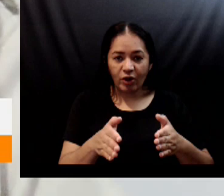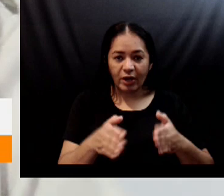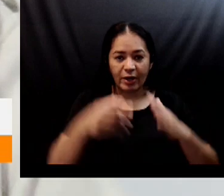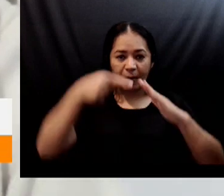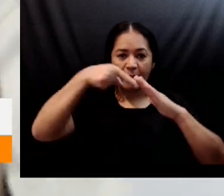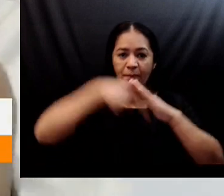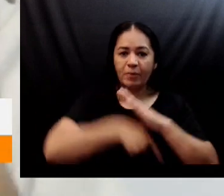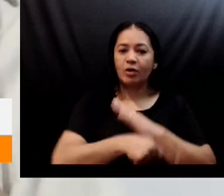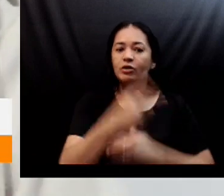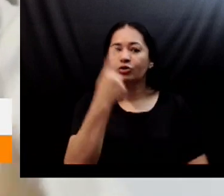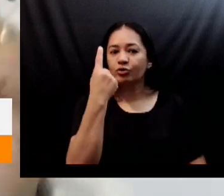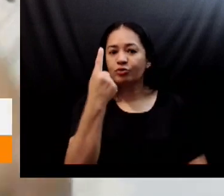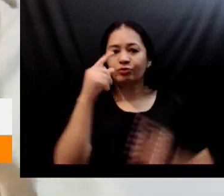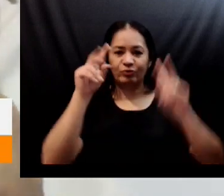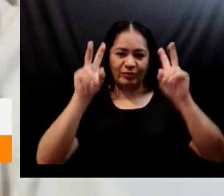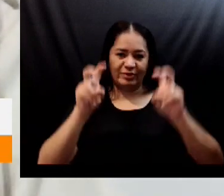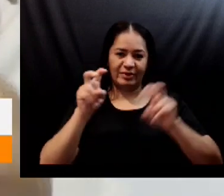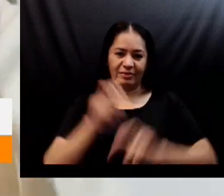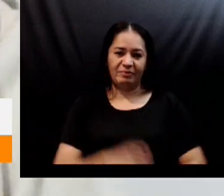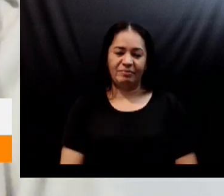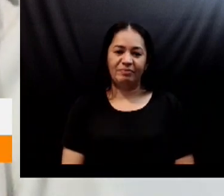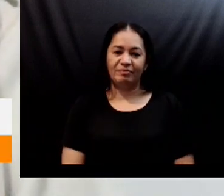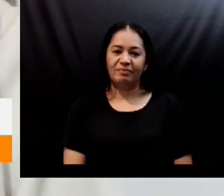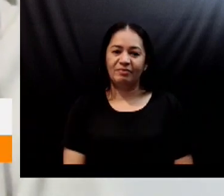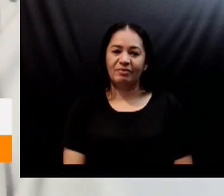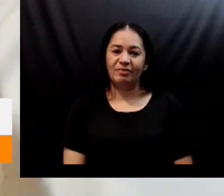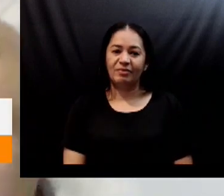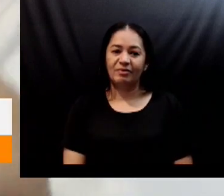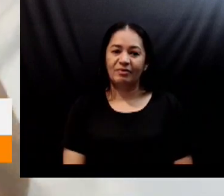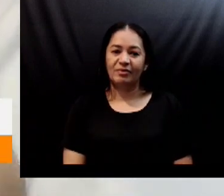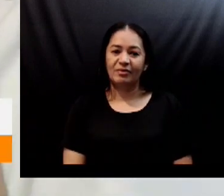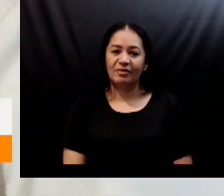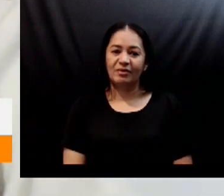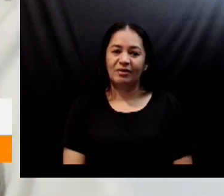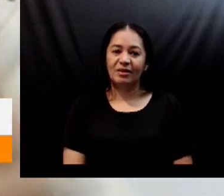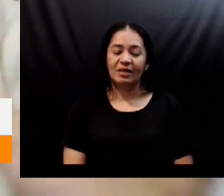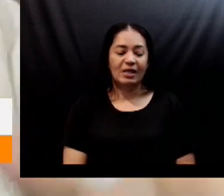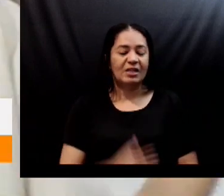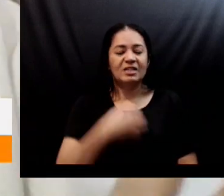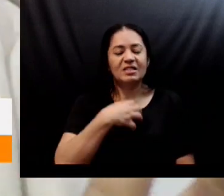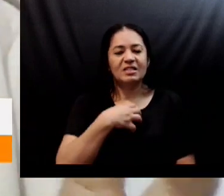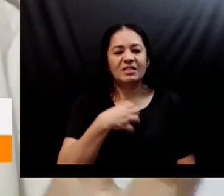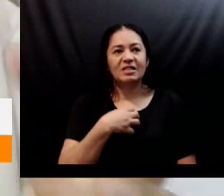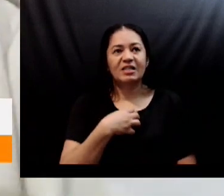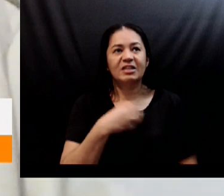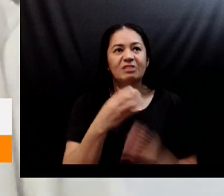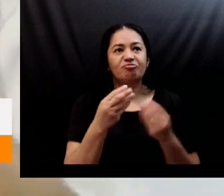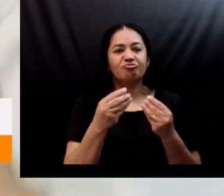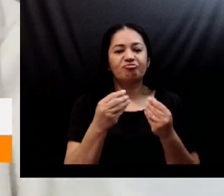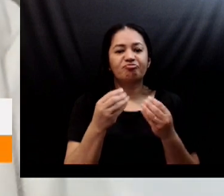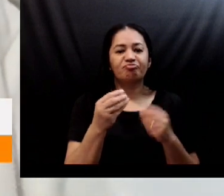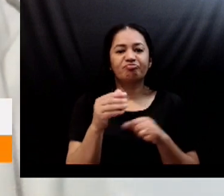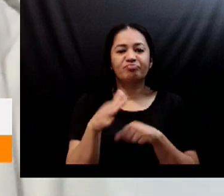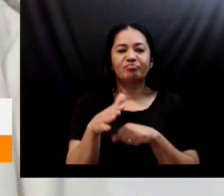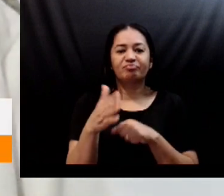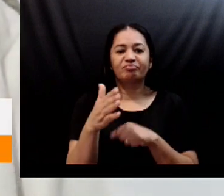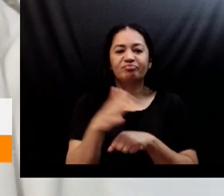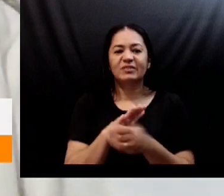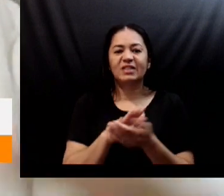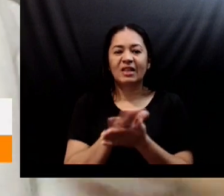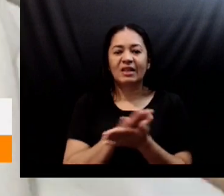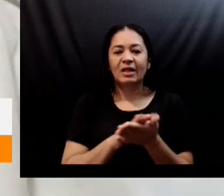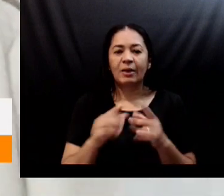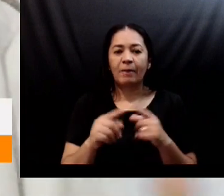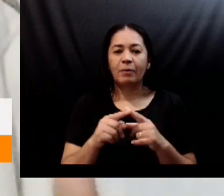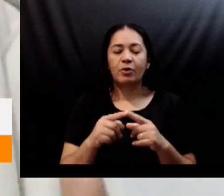assunto. Eles se sentem o tempo todo fúteis, o tempo todo superficiais, porque eles não aprofundam em